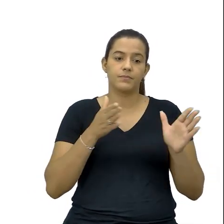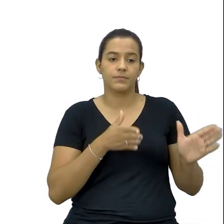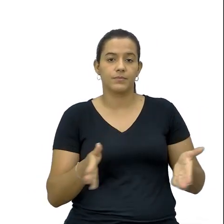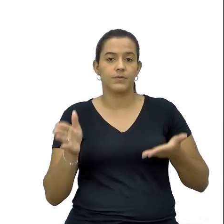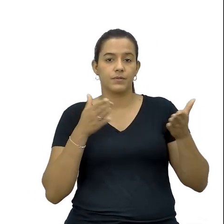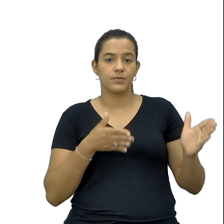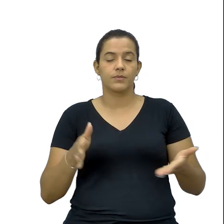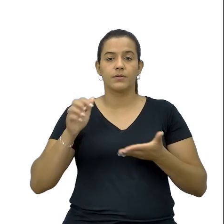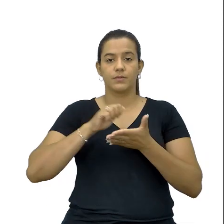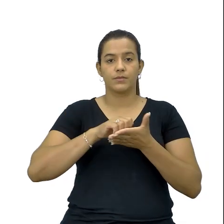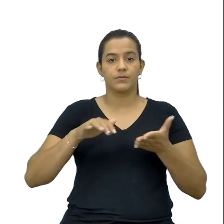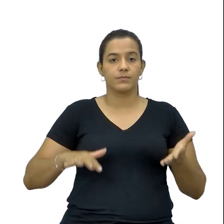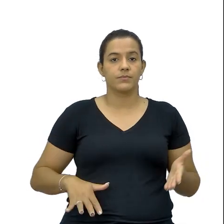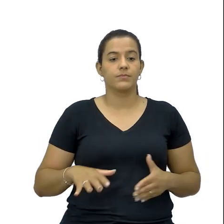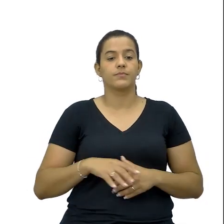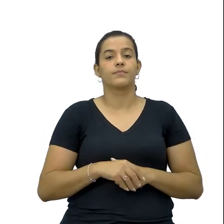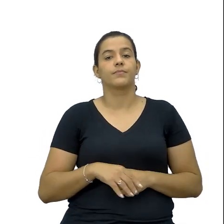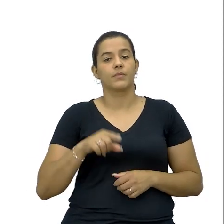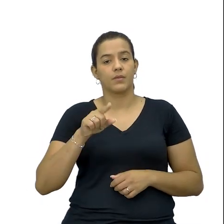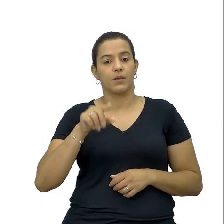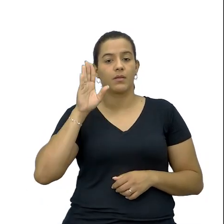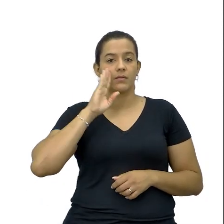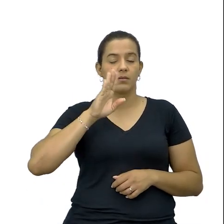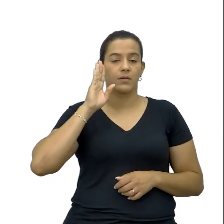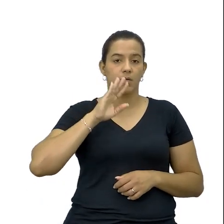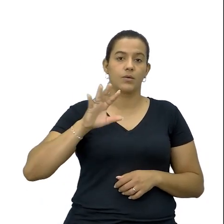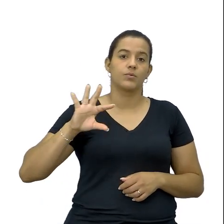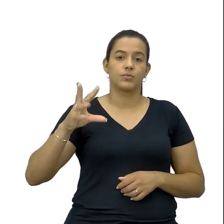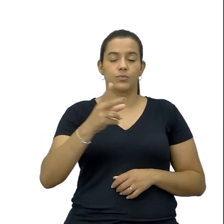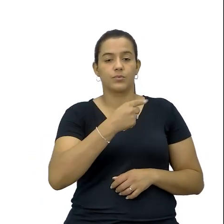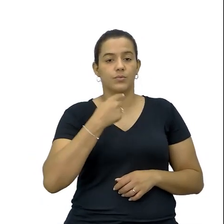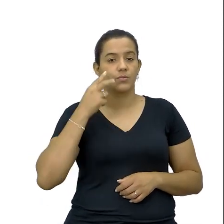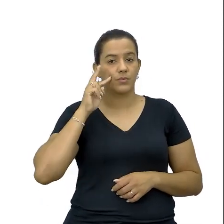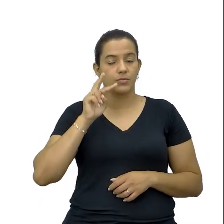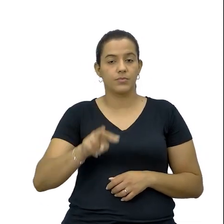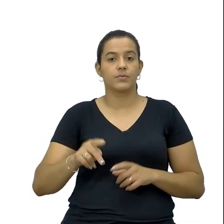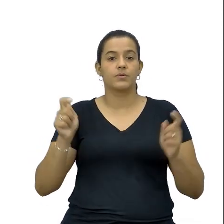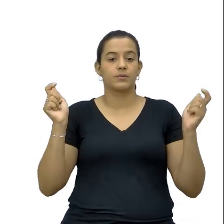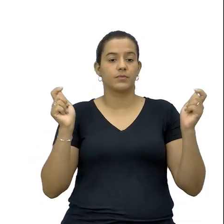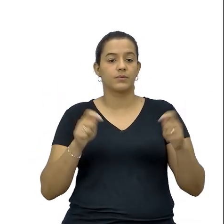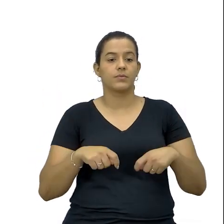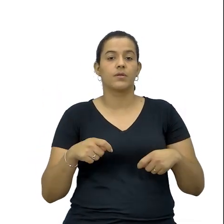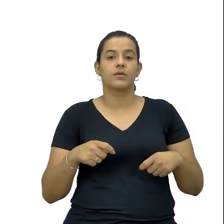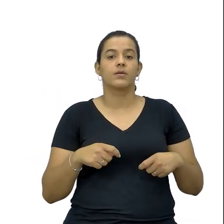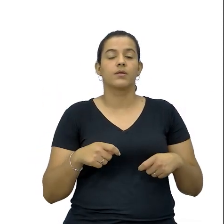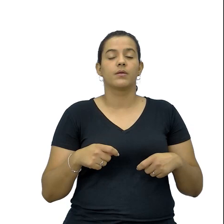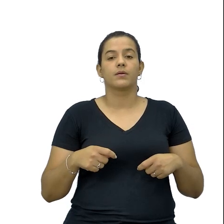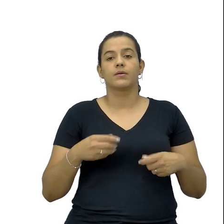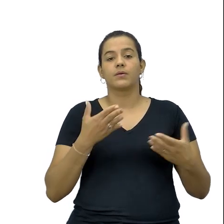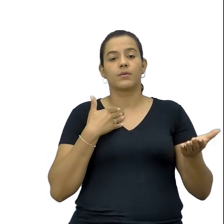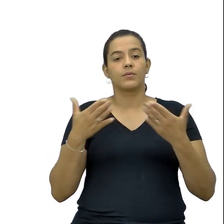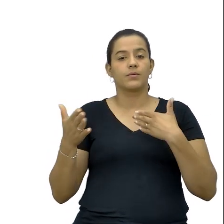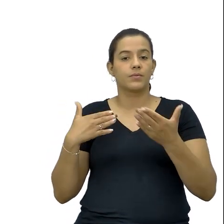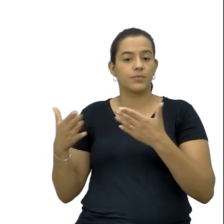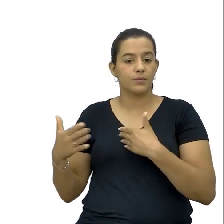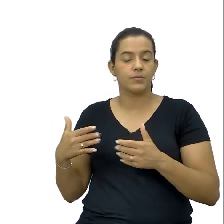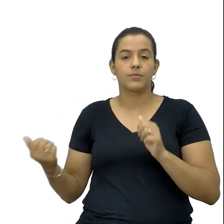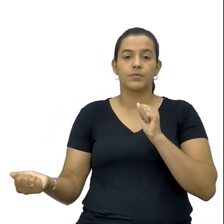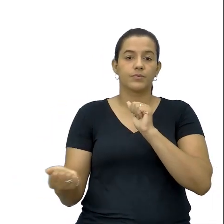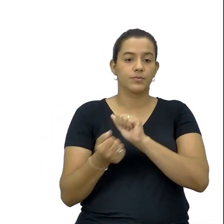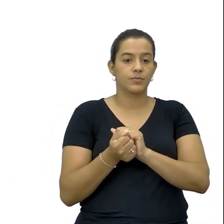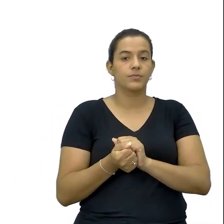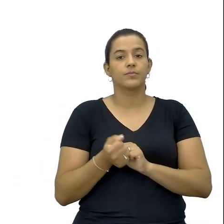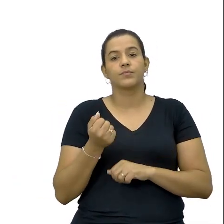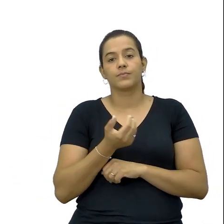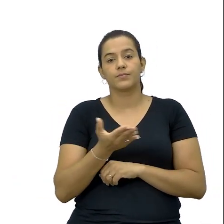de atividades. Eu acho que aqui é bem bacana, a gente, quem tiver, assim, puder discutir com os pares, com os